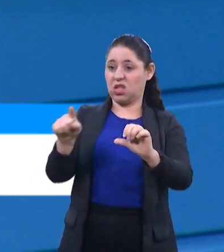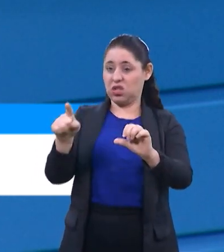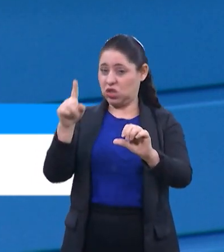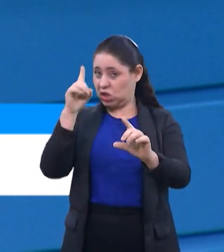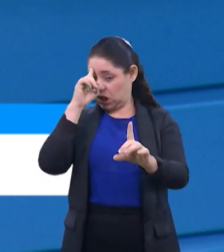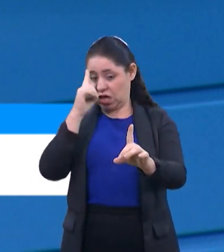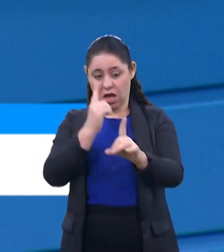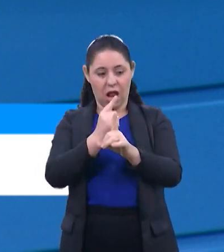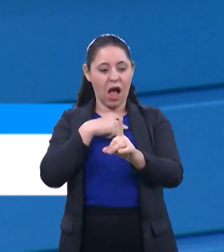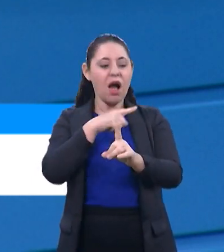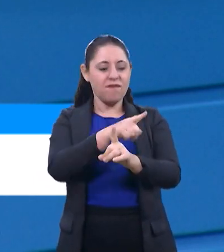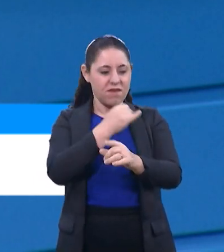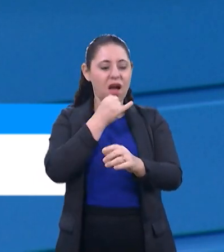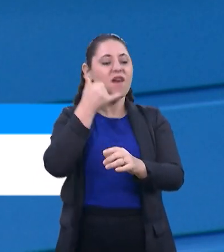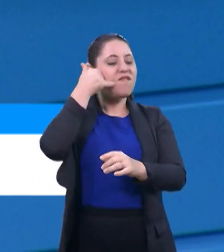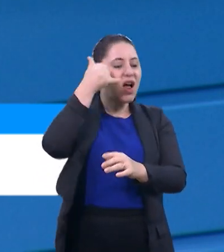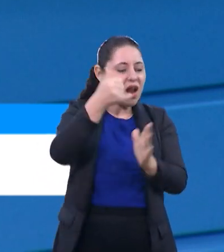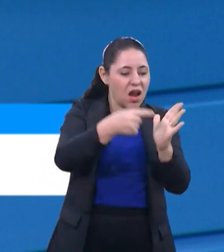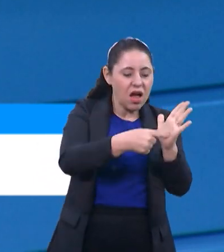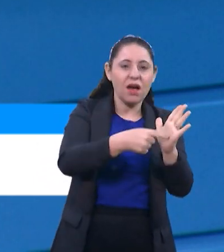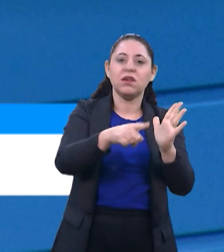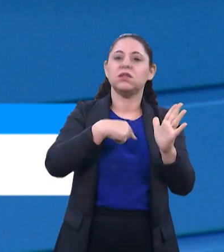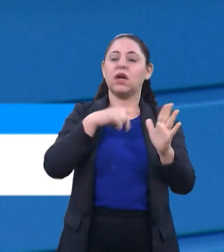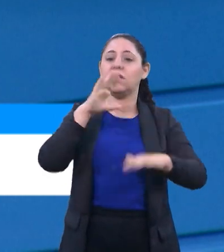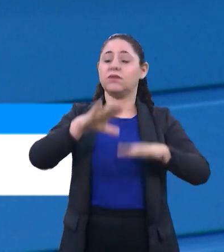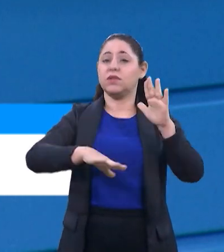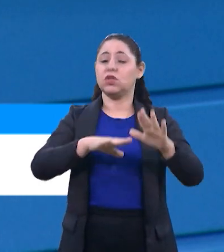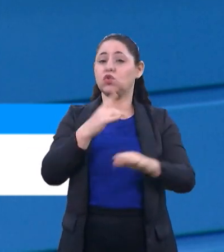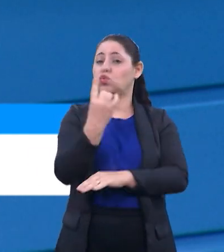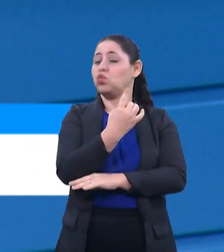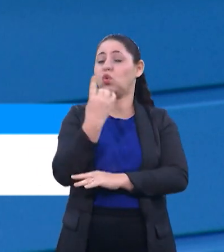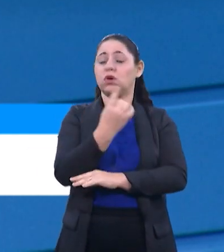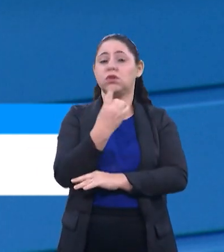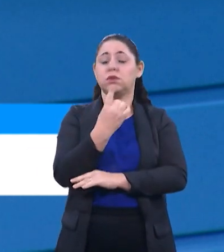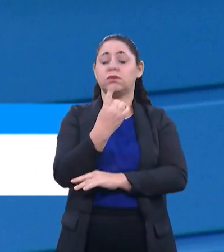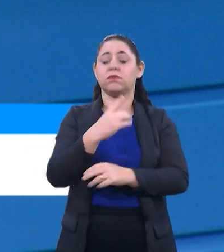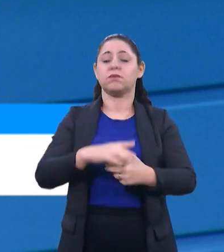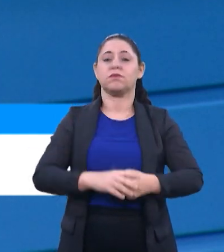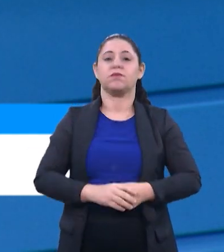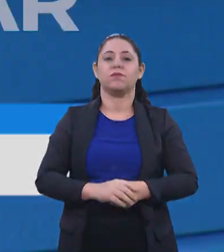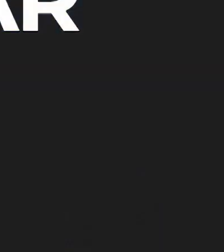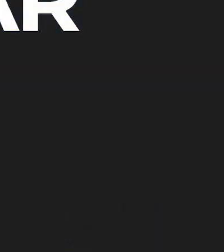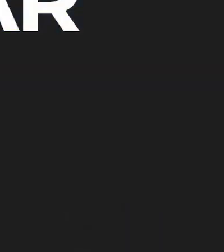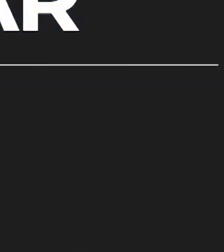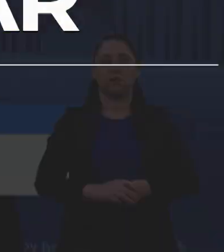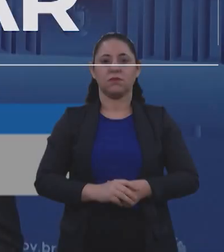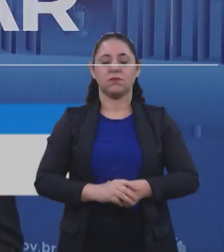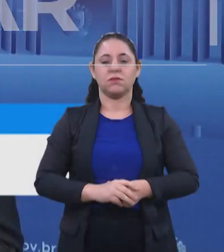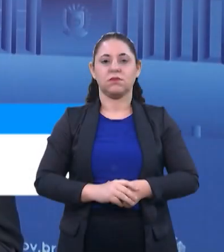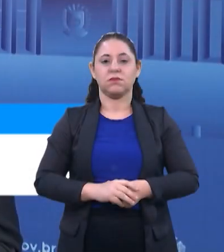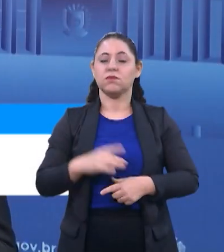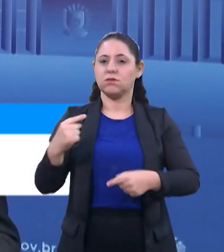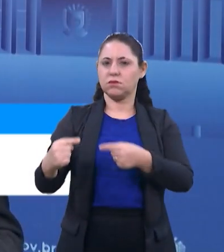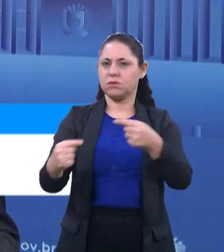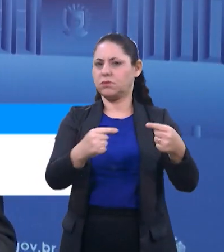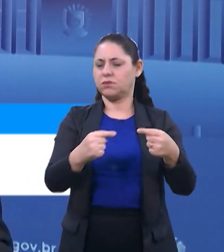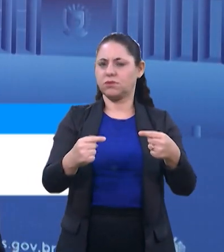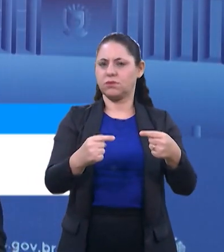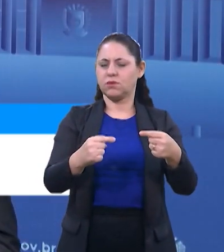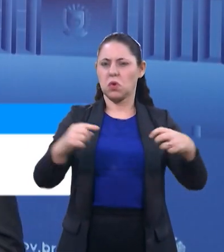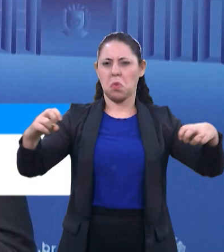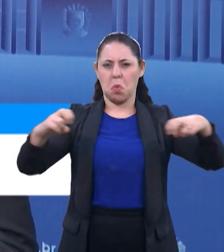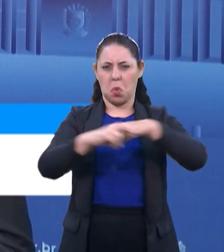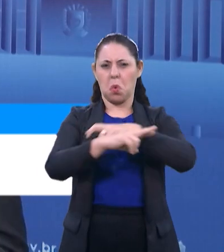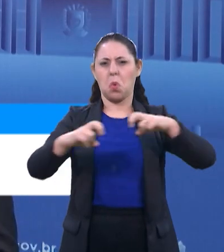acaba piorando a situação da pessoa idosa, que muitas vezes está sozinho e desamparado. O debate